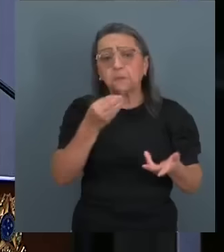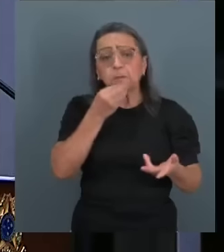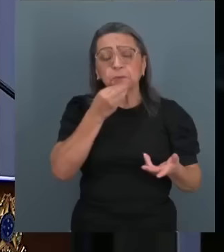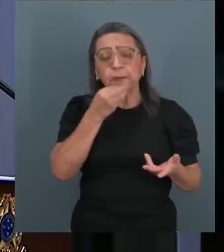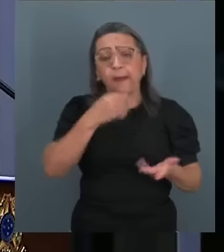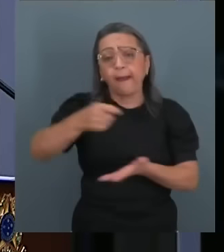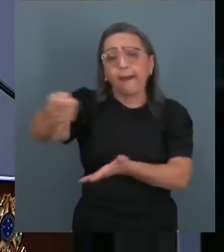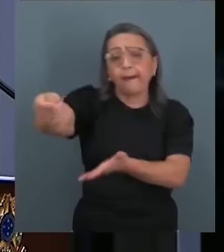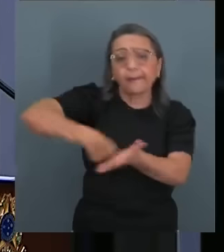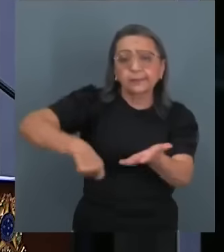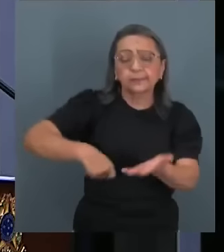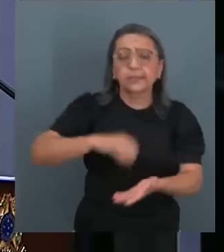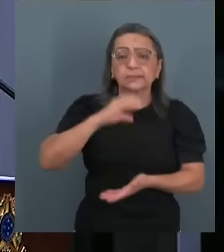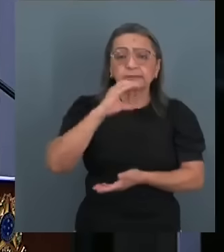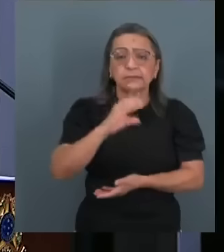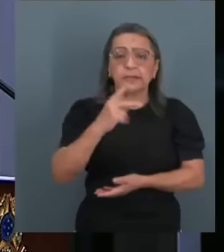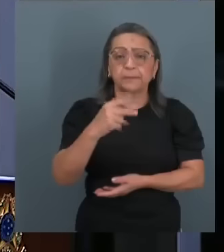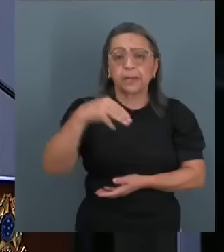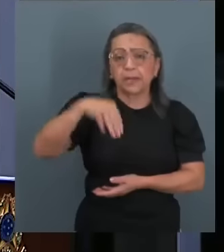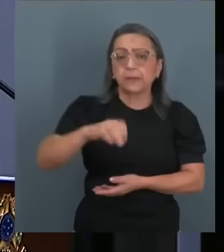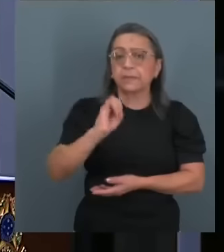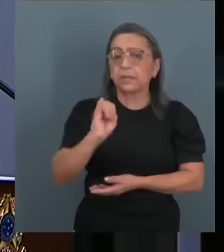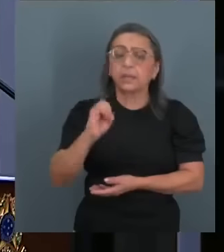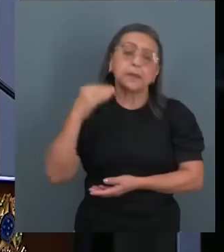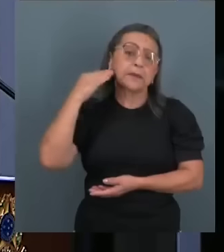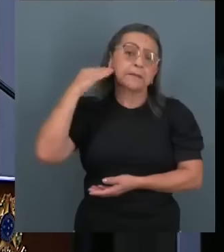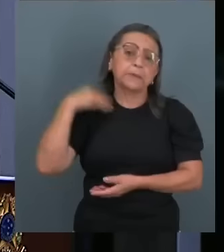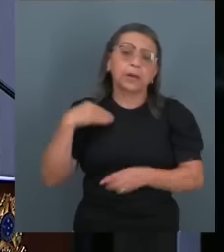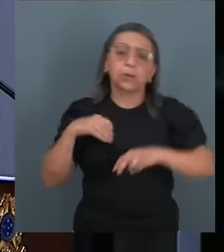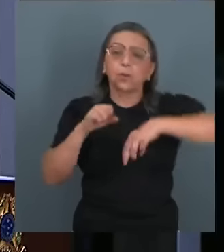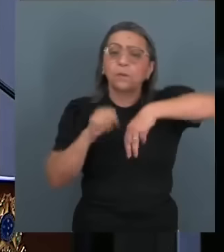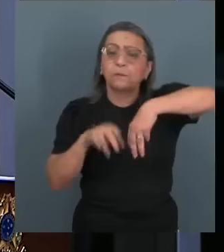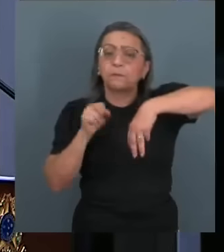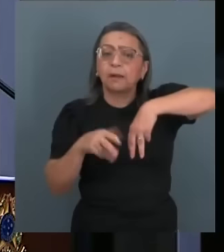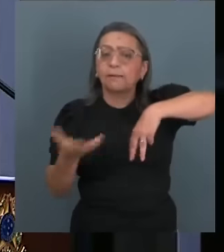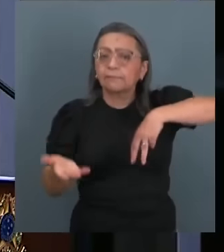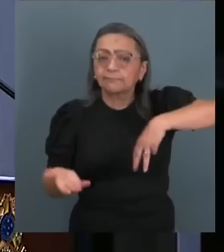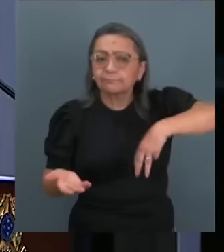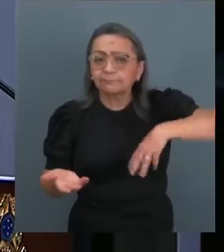a CPI ou CPMI do Banco Master.